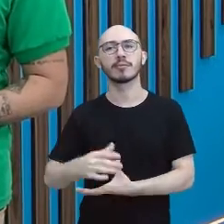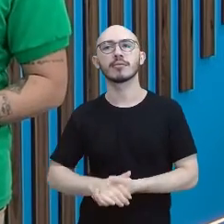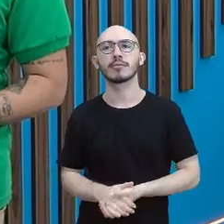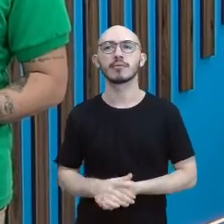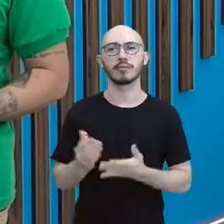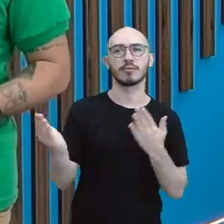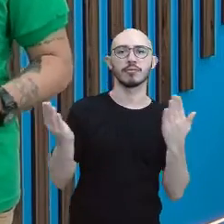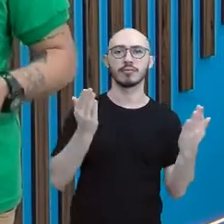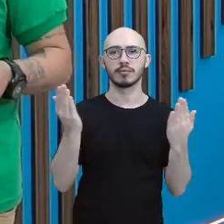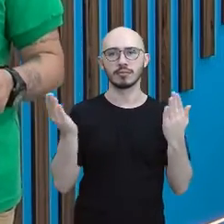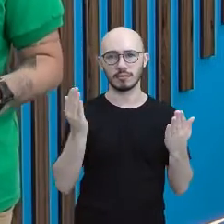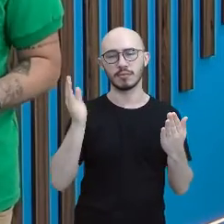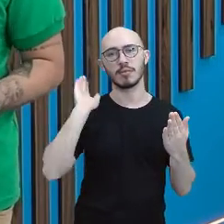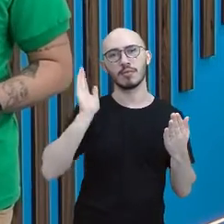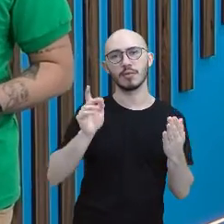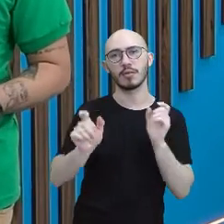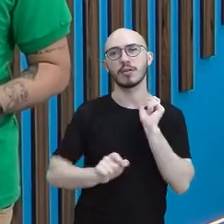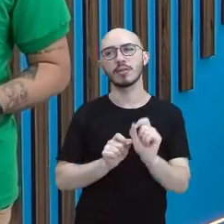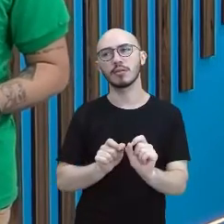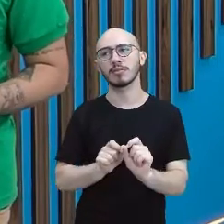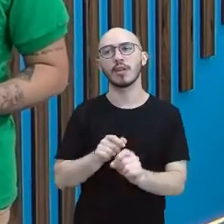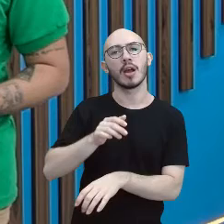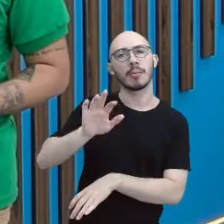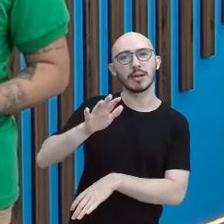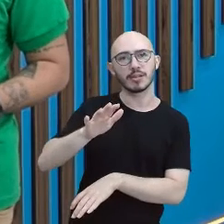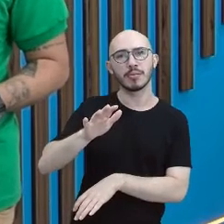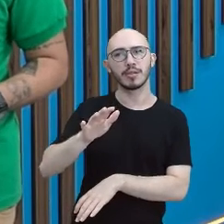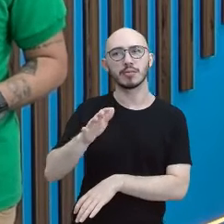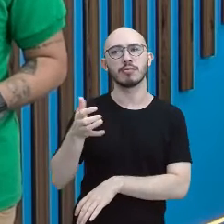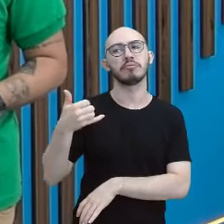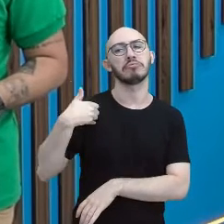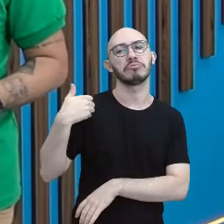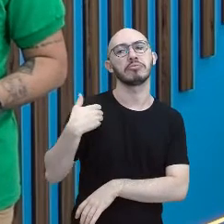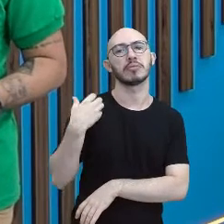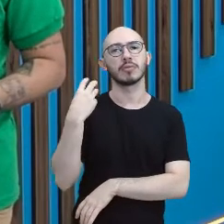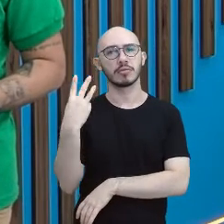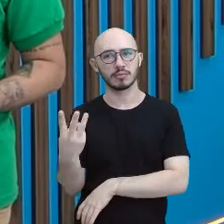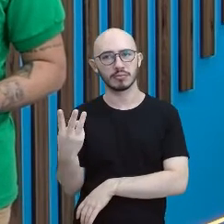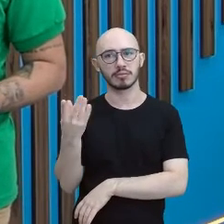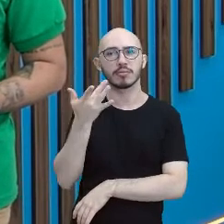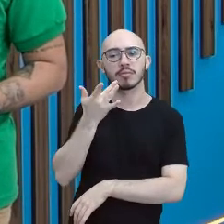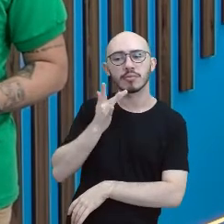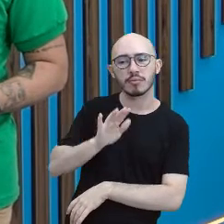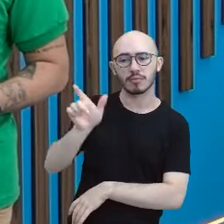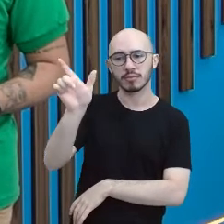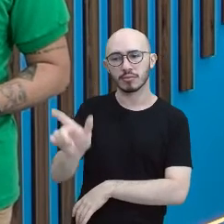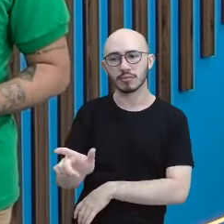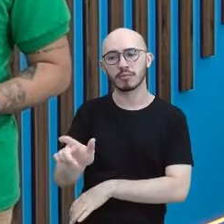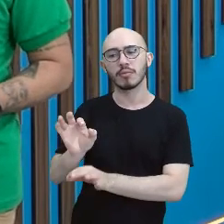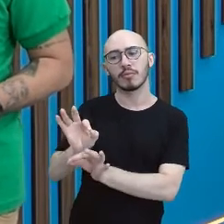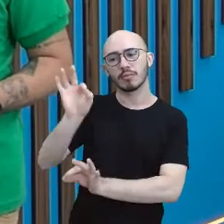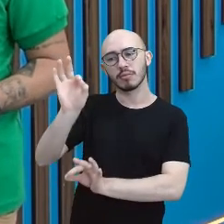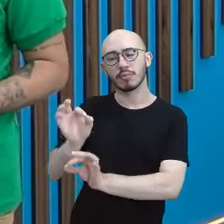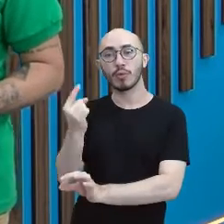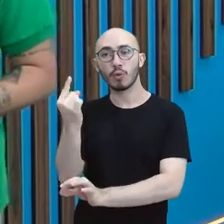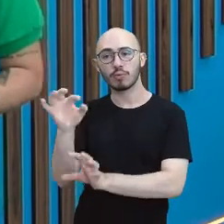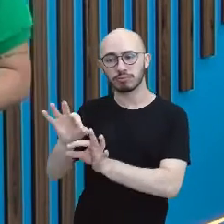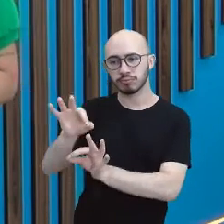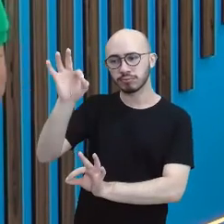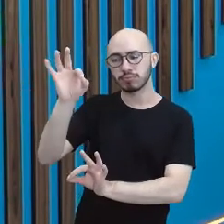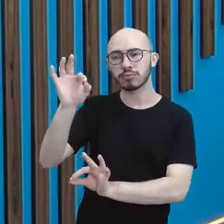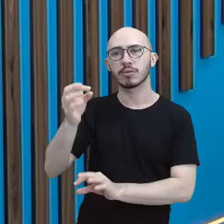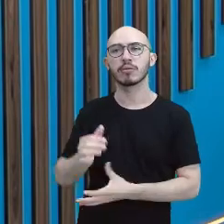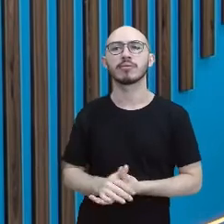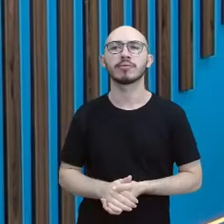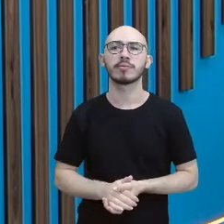fez a comparação, ou seja, tirando por a média aí de uma criança com 3 anos ter mais ou menos um metro. Então, como